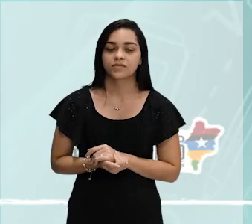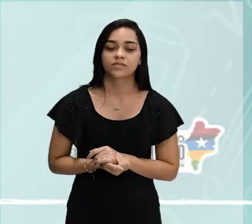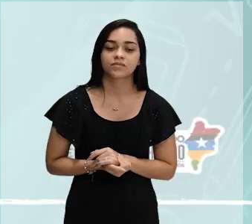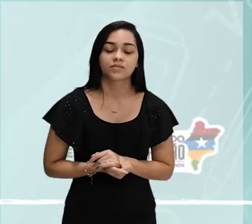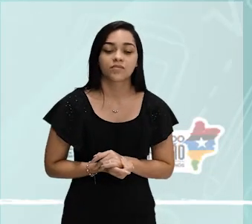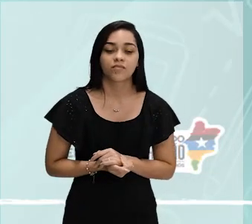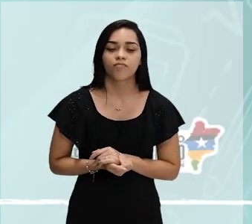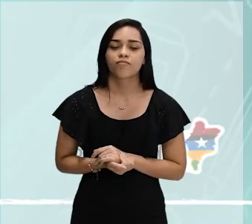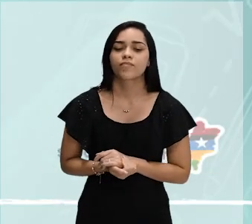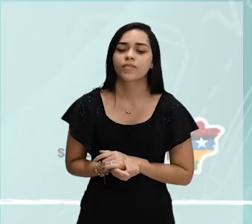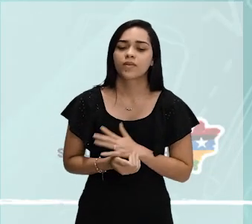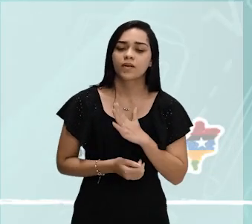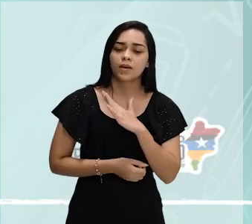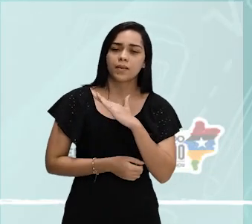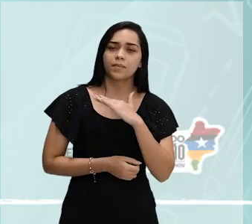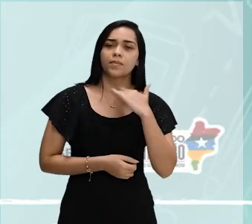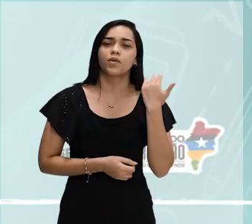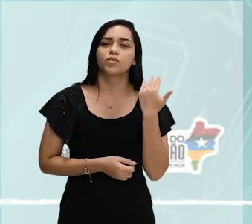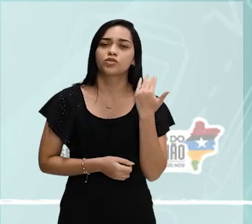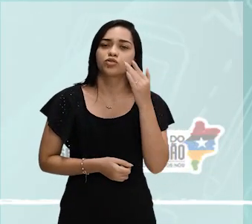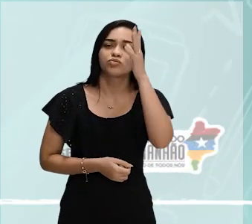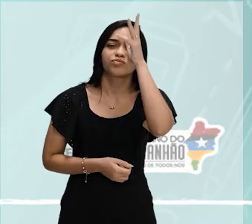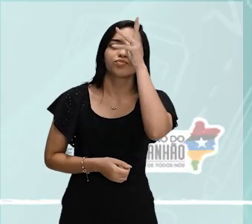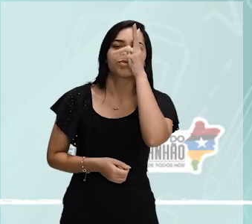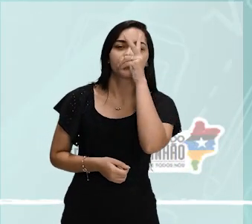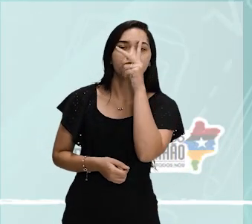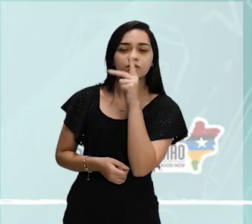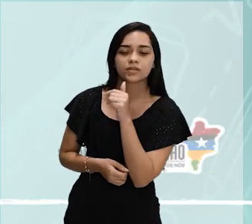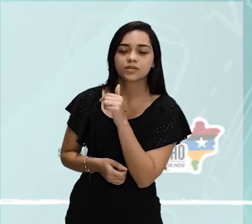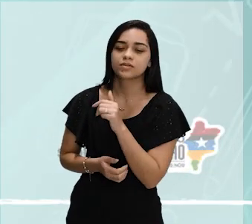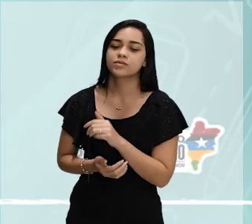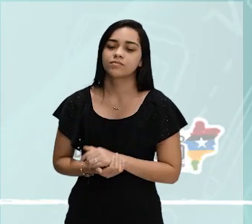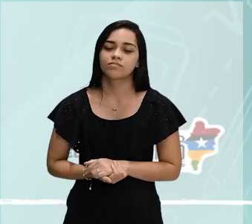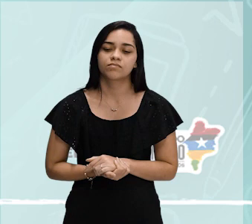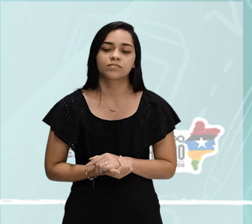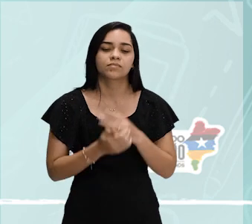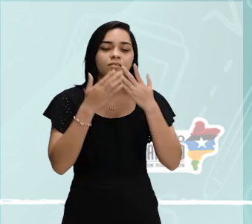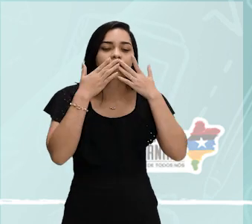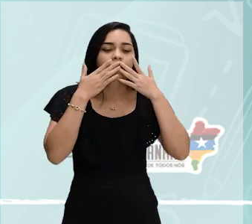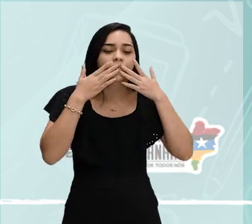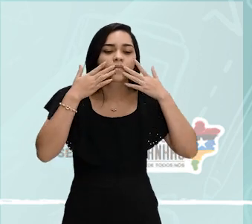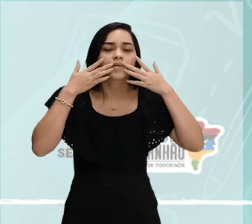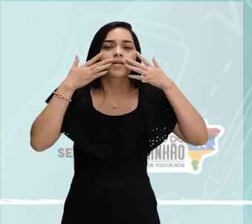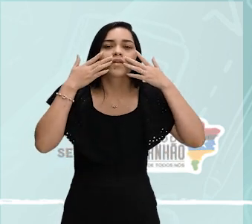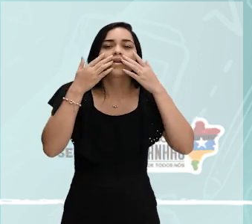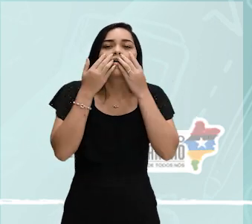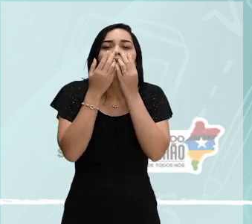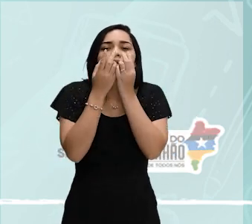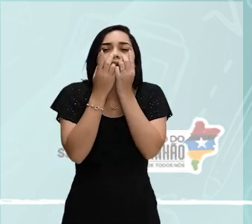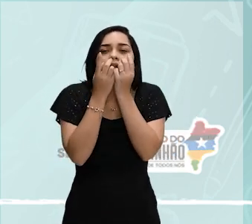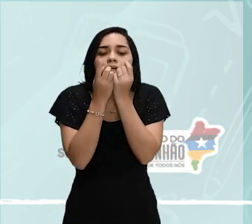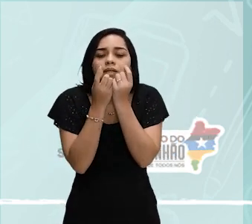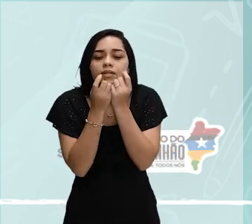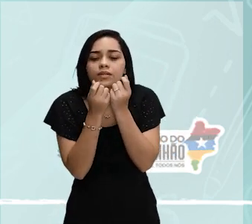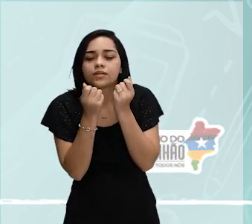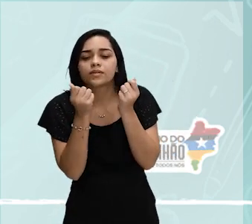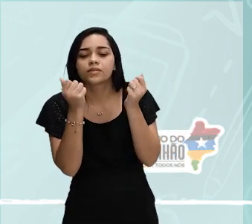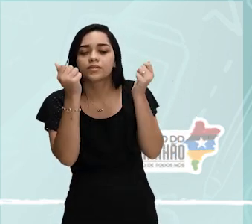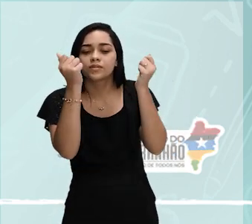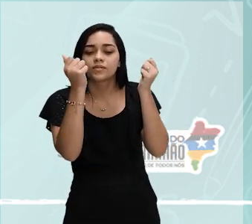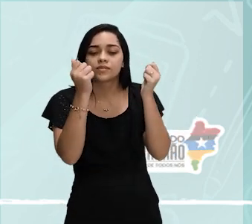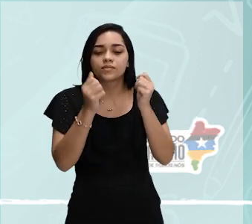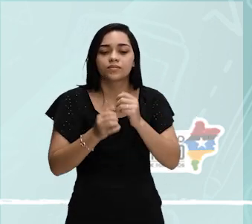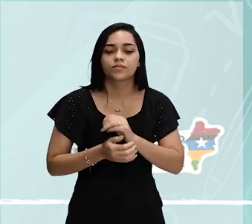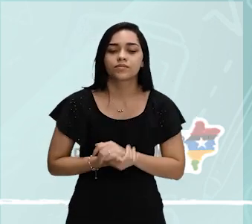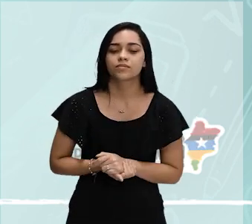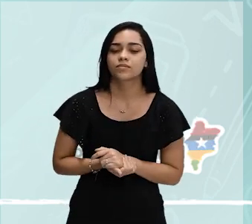FUVEST. Já da morte, o pavor me cobre o rosto. Nos lábios, o alento